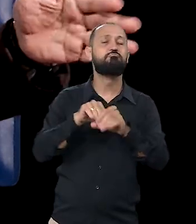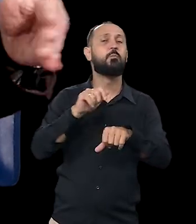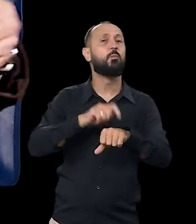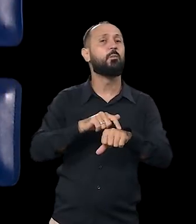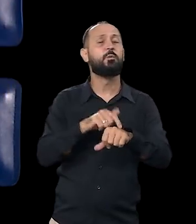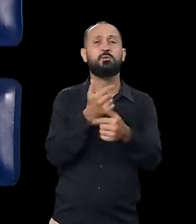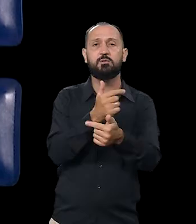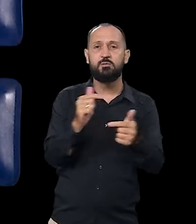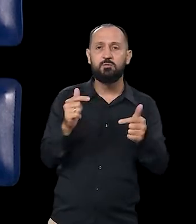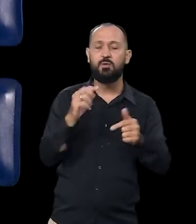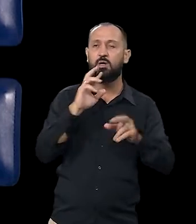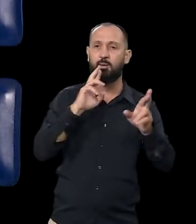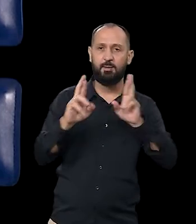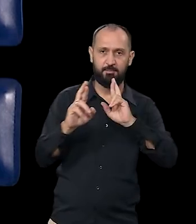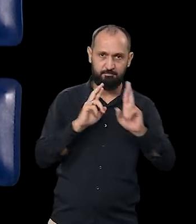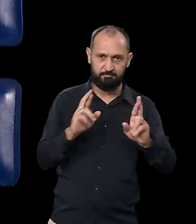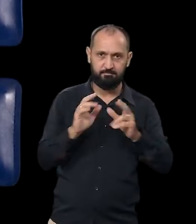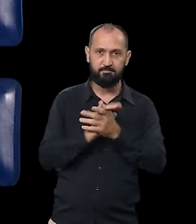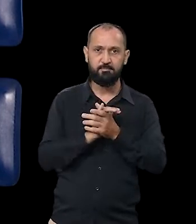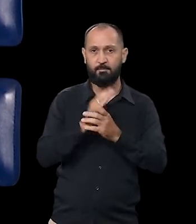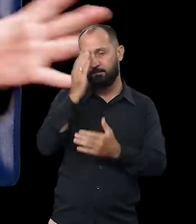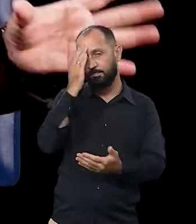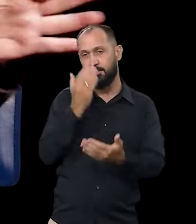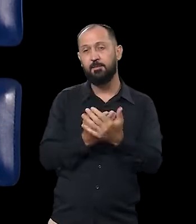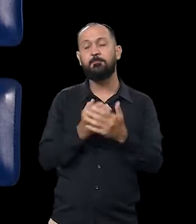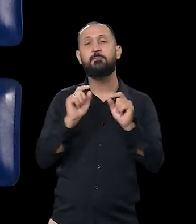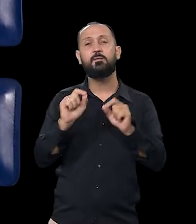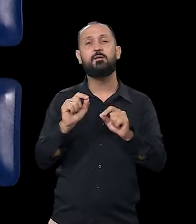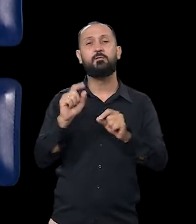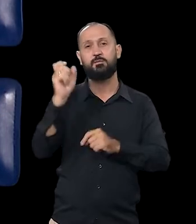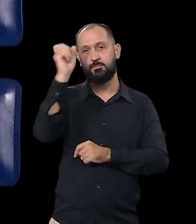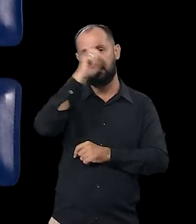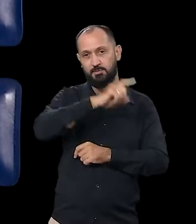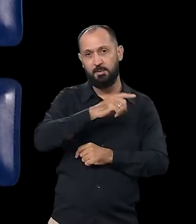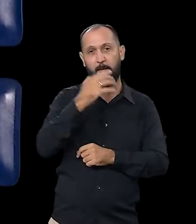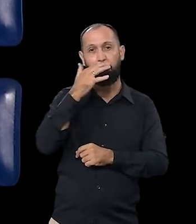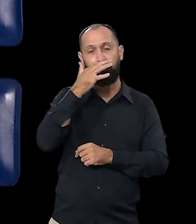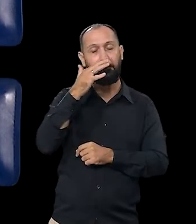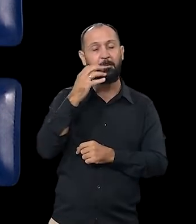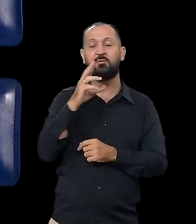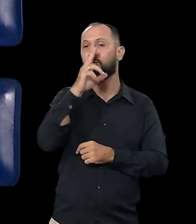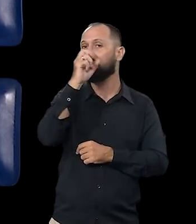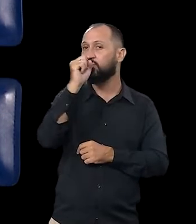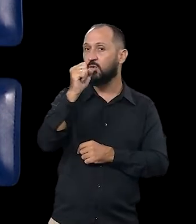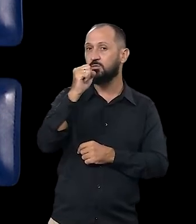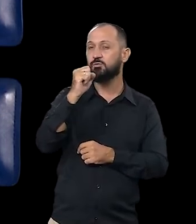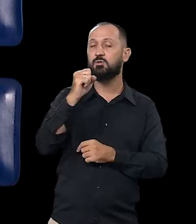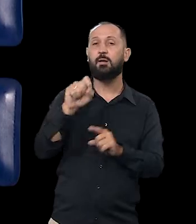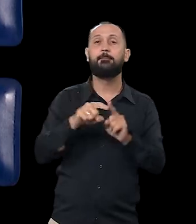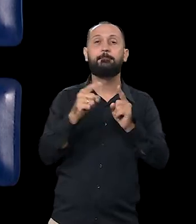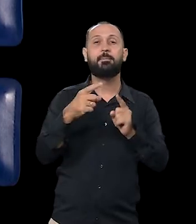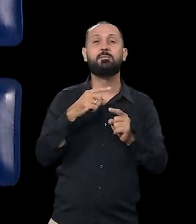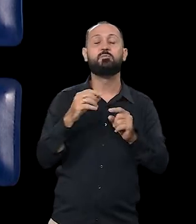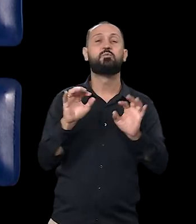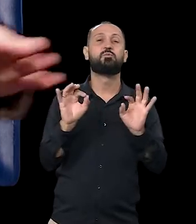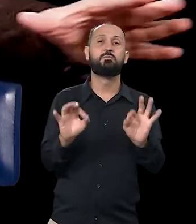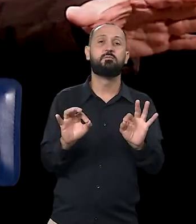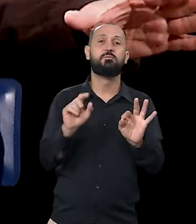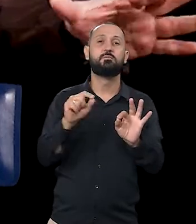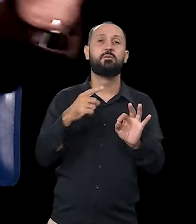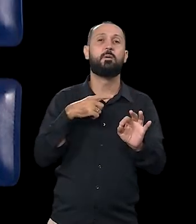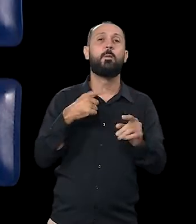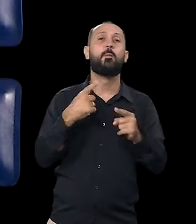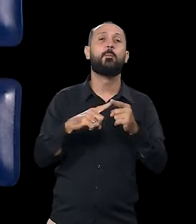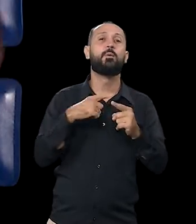numa condição que não tivesse resposta. Então, eu creio que foi um desafio muito grande, mas também muito